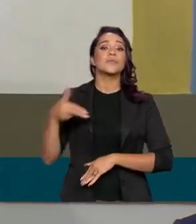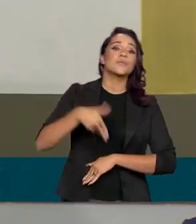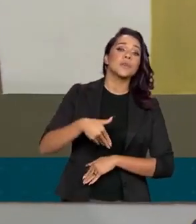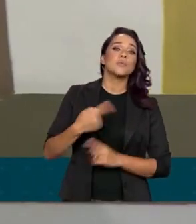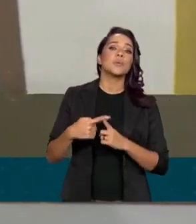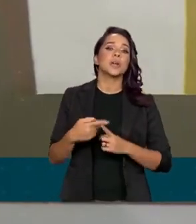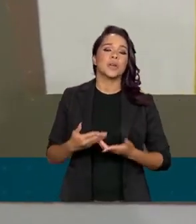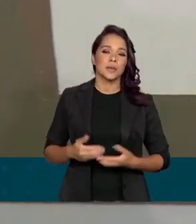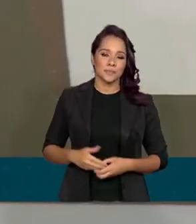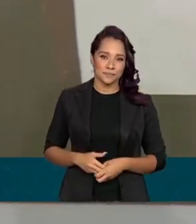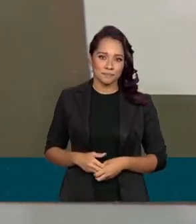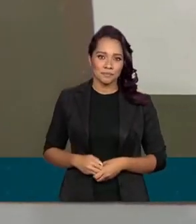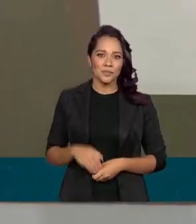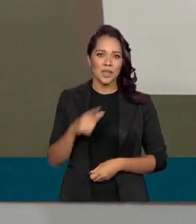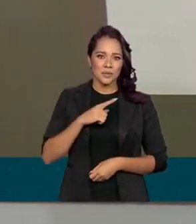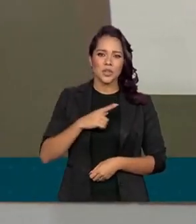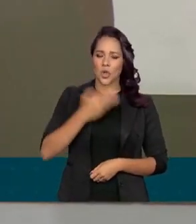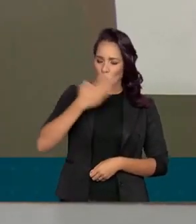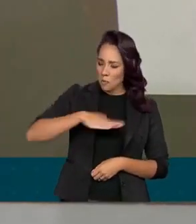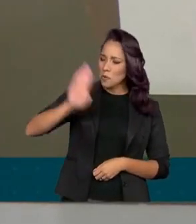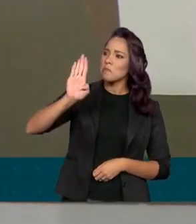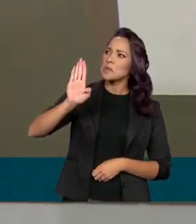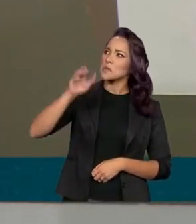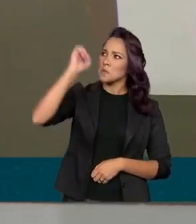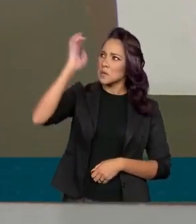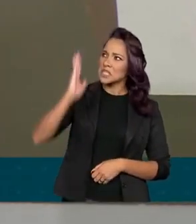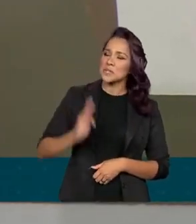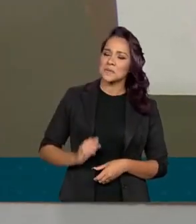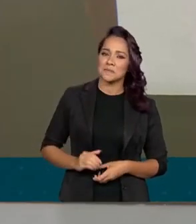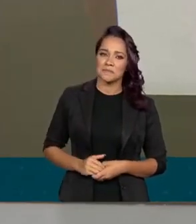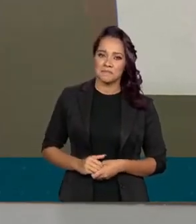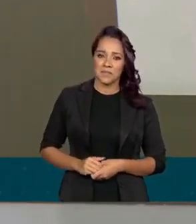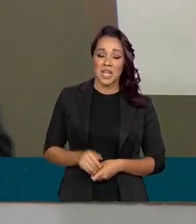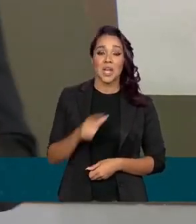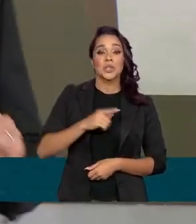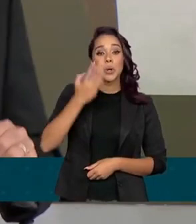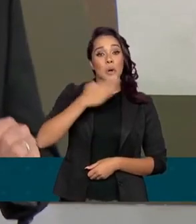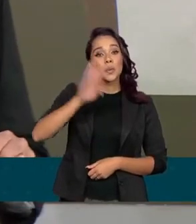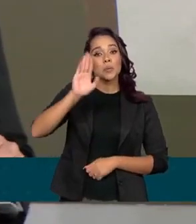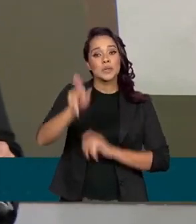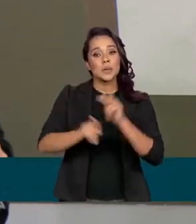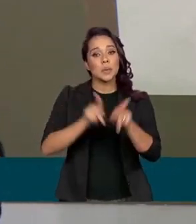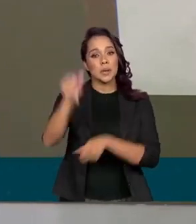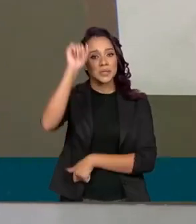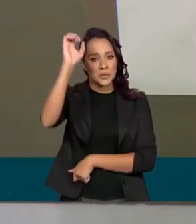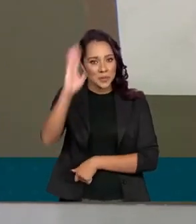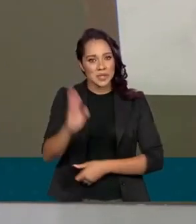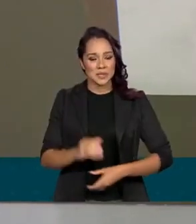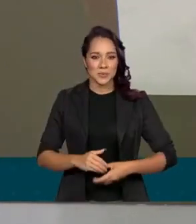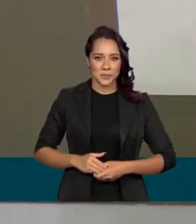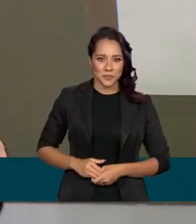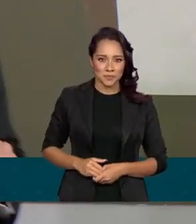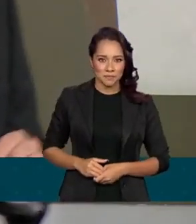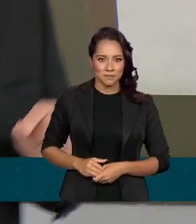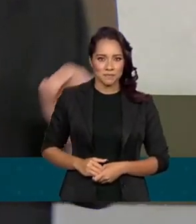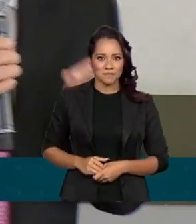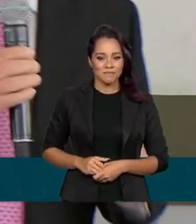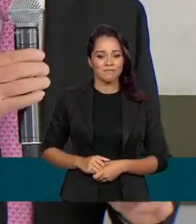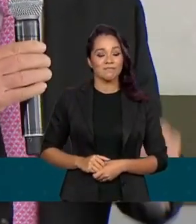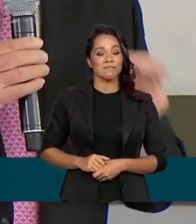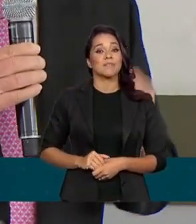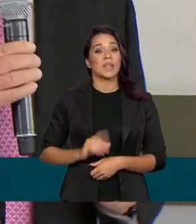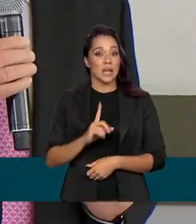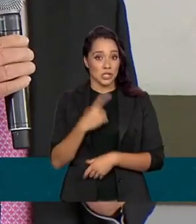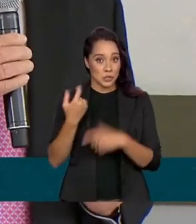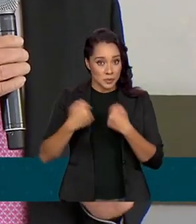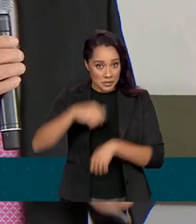porque eu tenho um compromisso com esse país. Eu tenho um compromisso com o povo brasileiro. A gente